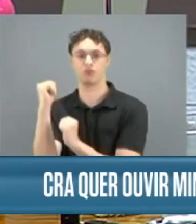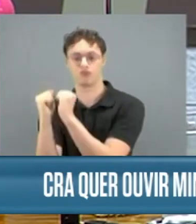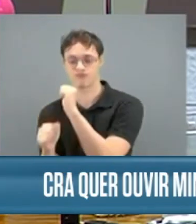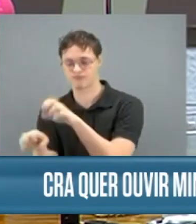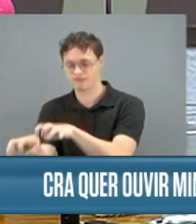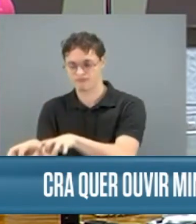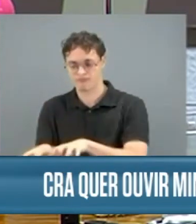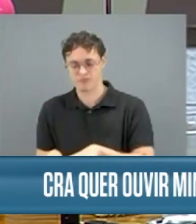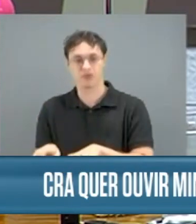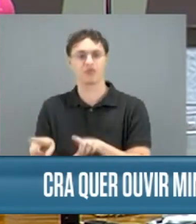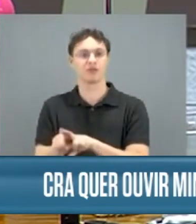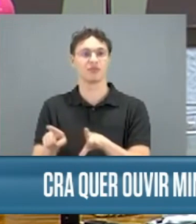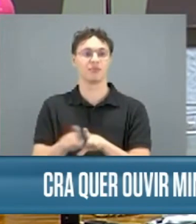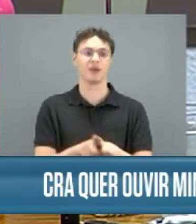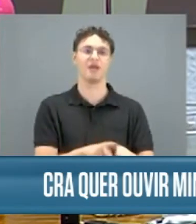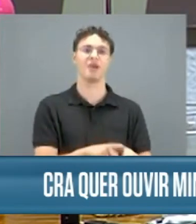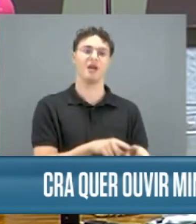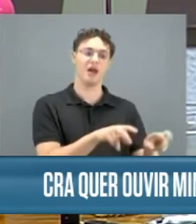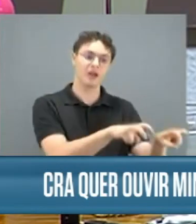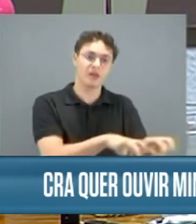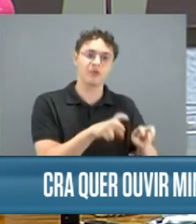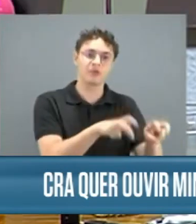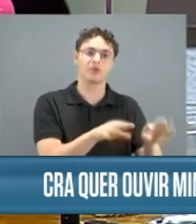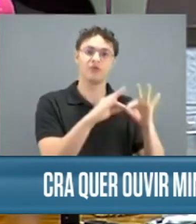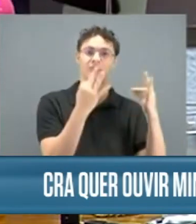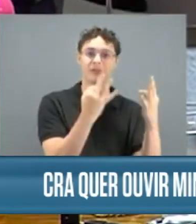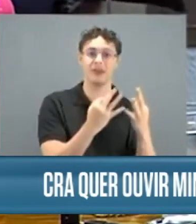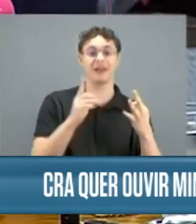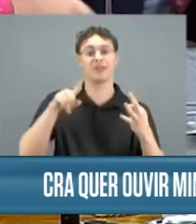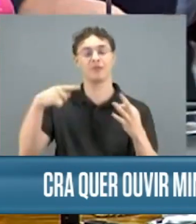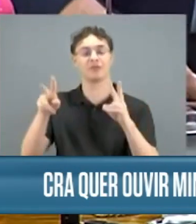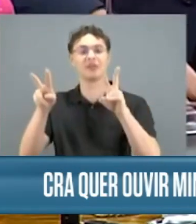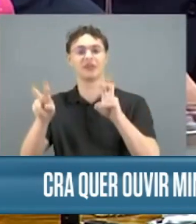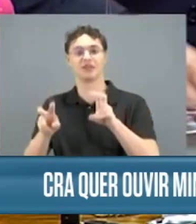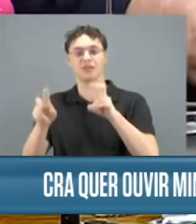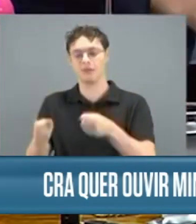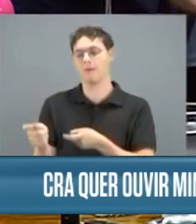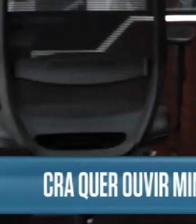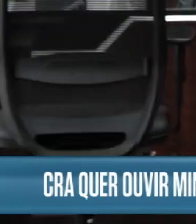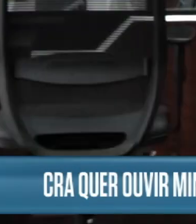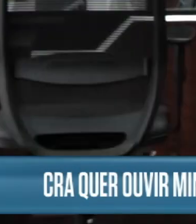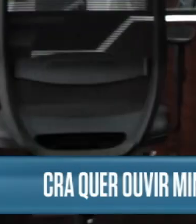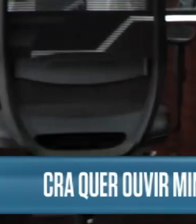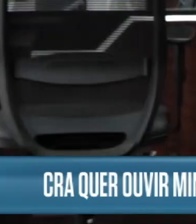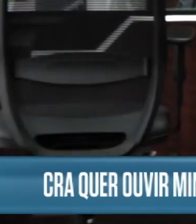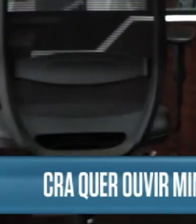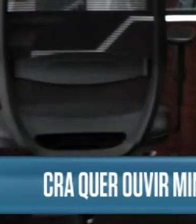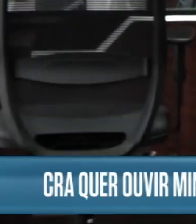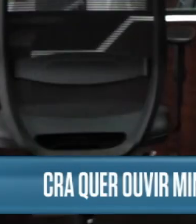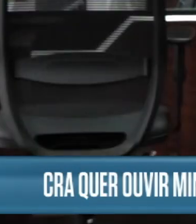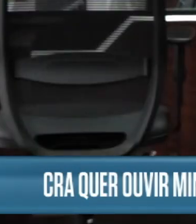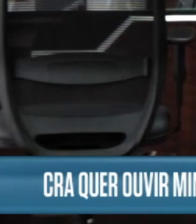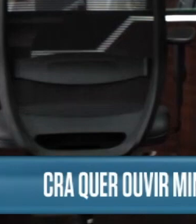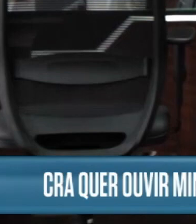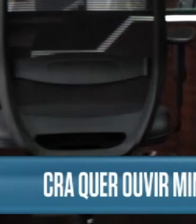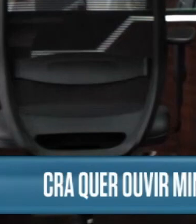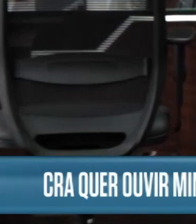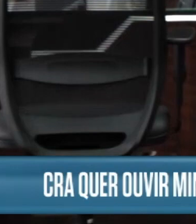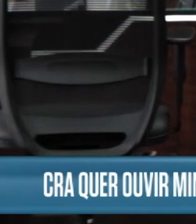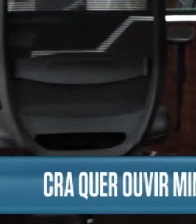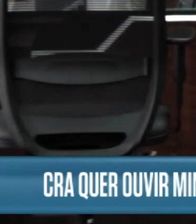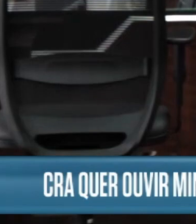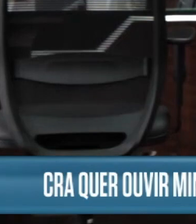Familiar e posteriormente o último Pesca e aquicultura a princípio cronograma